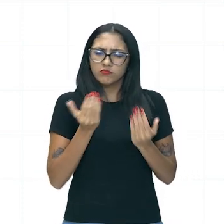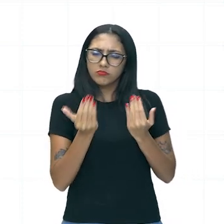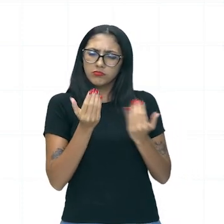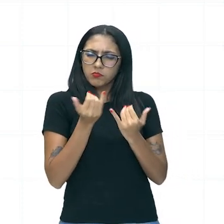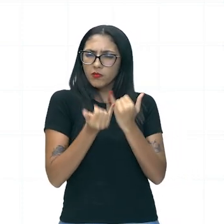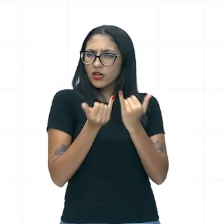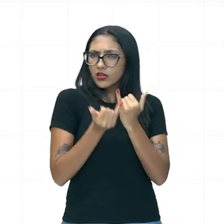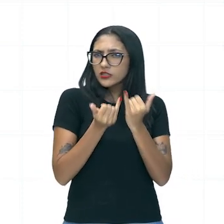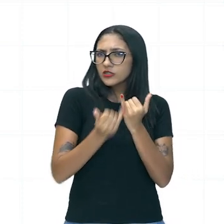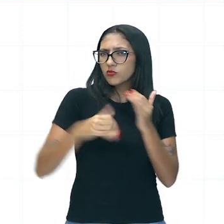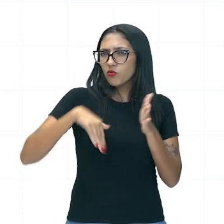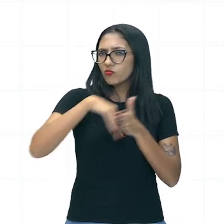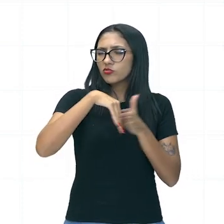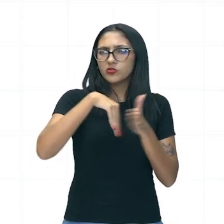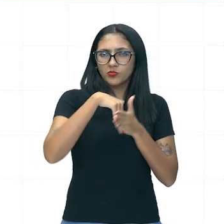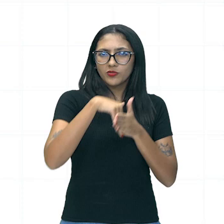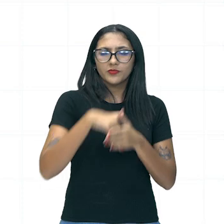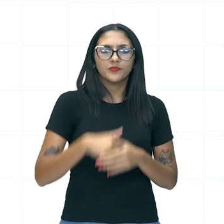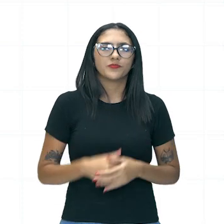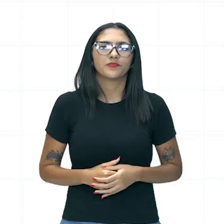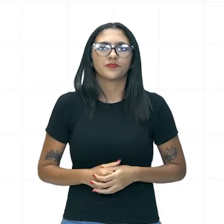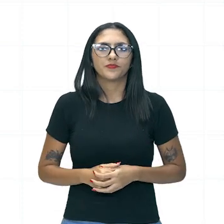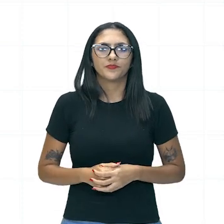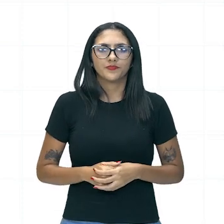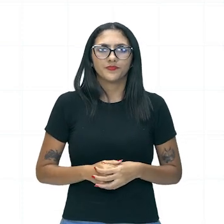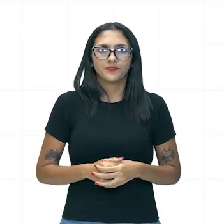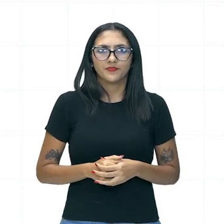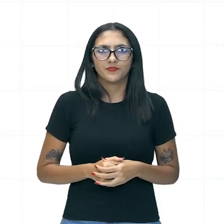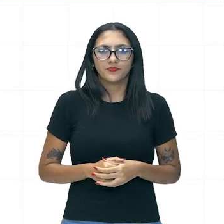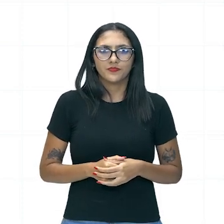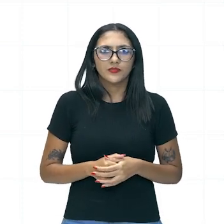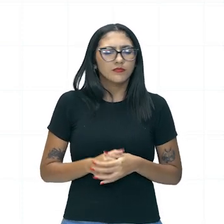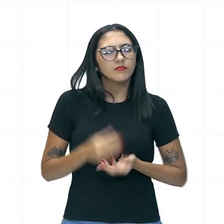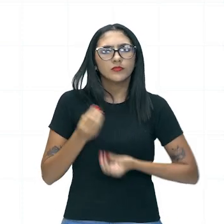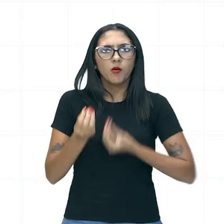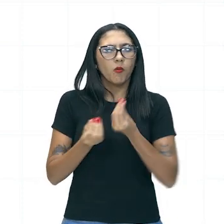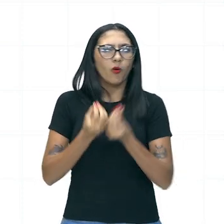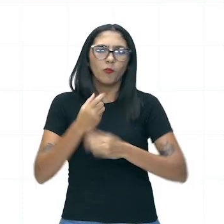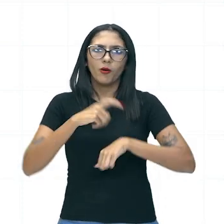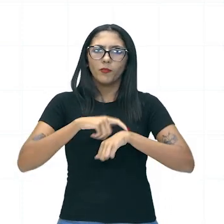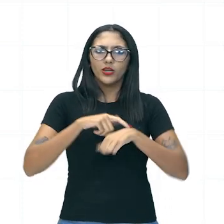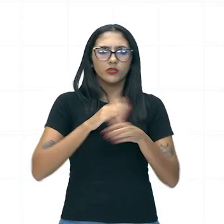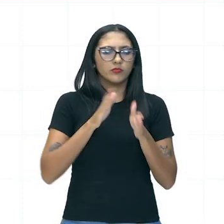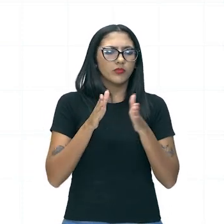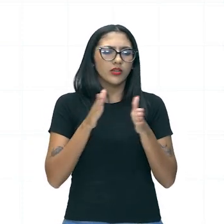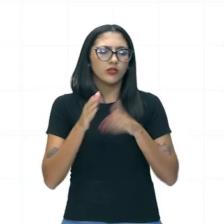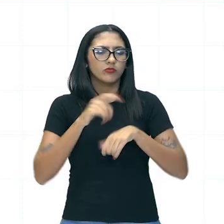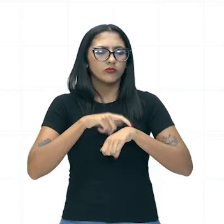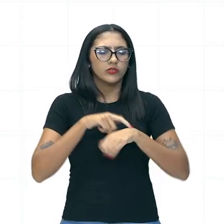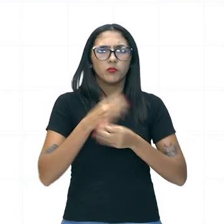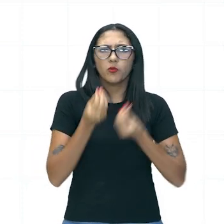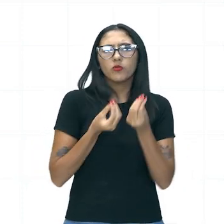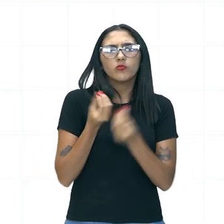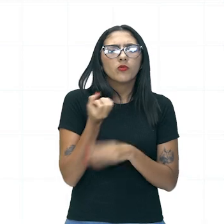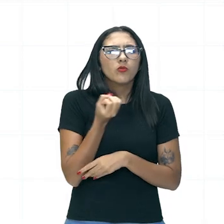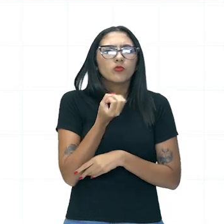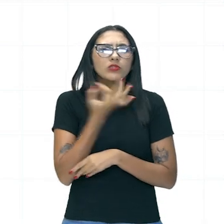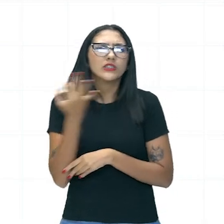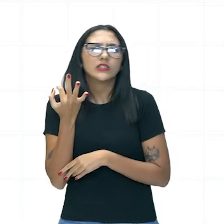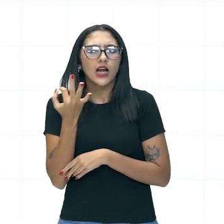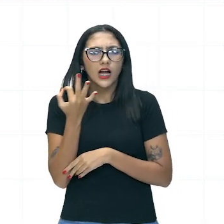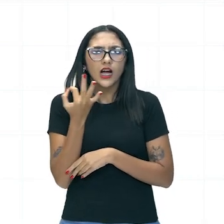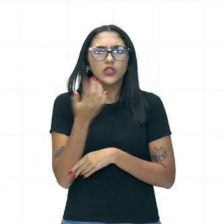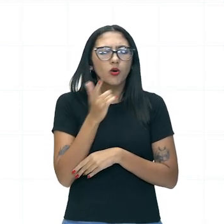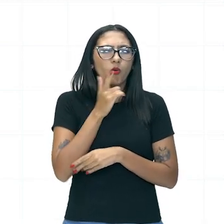brasileiro, certo? E agora a gente vai ver, durante esse jogo, como é que faz a marcação dos pontos, né? Como